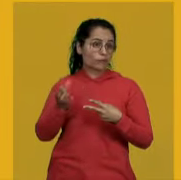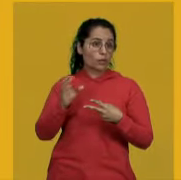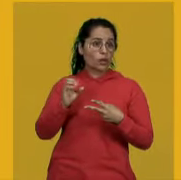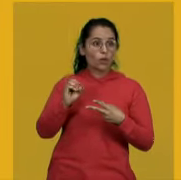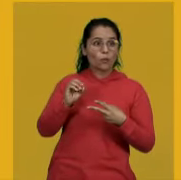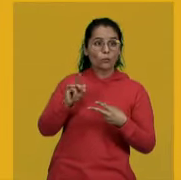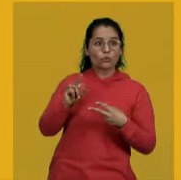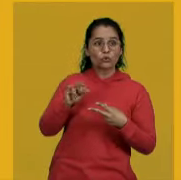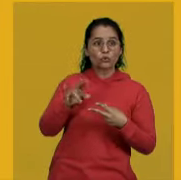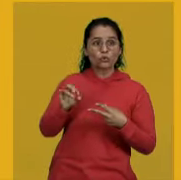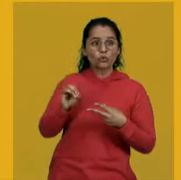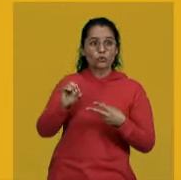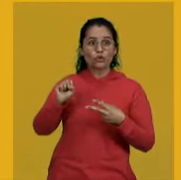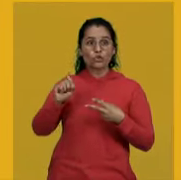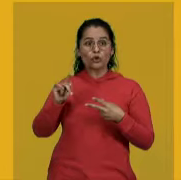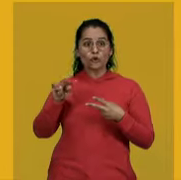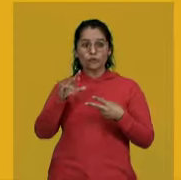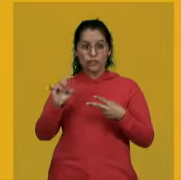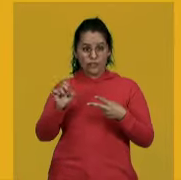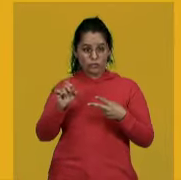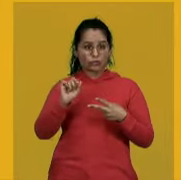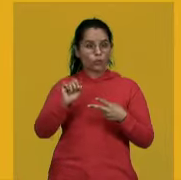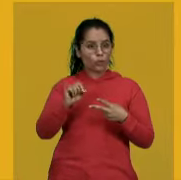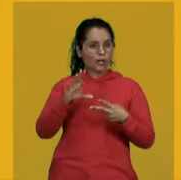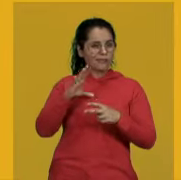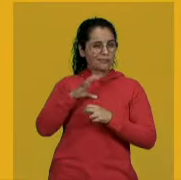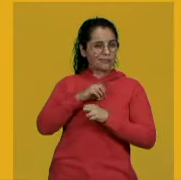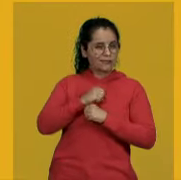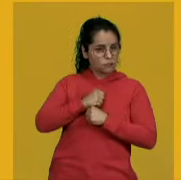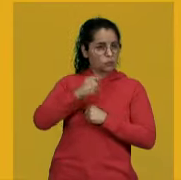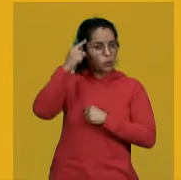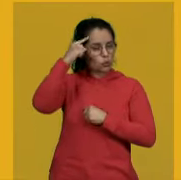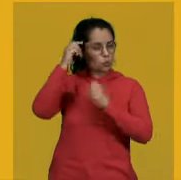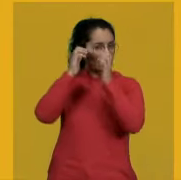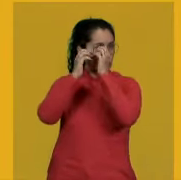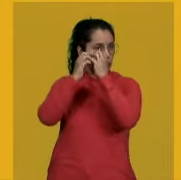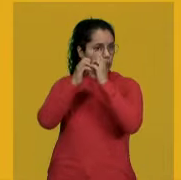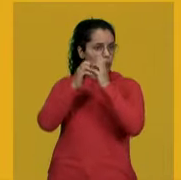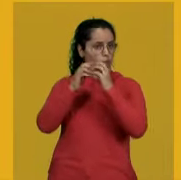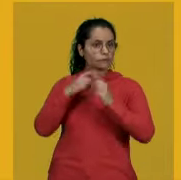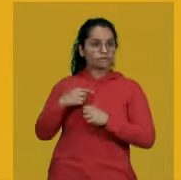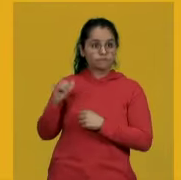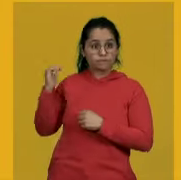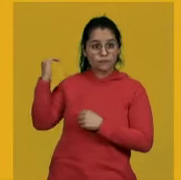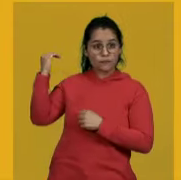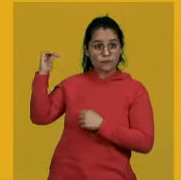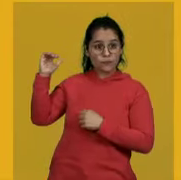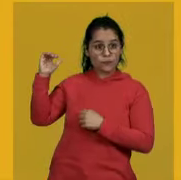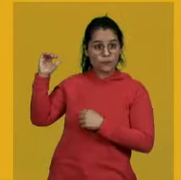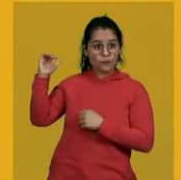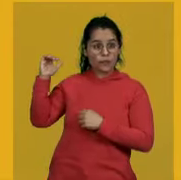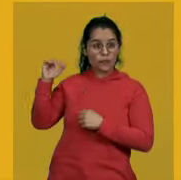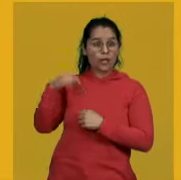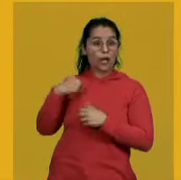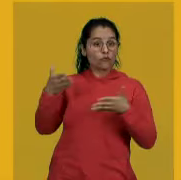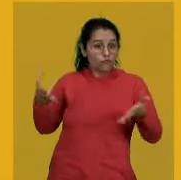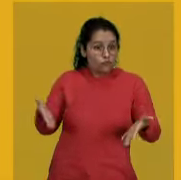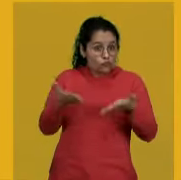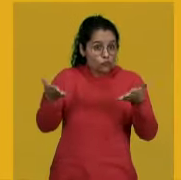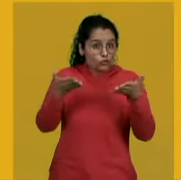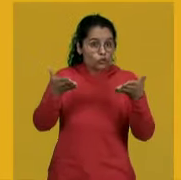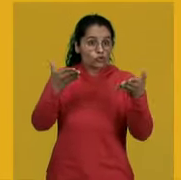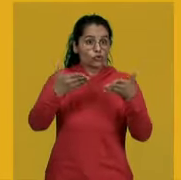benzodiazepínicos e os solventes. Essas são depressoras da atividade mental. As drogas estimulantes da atividade